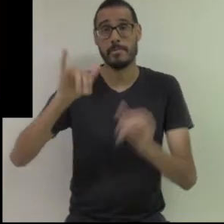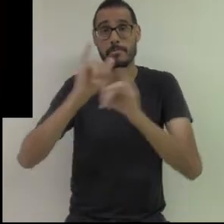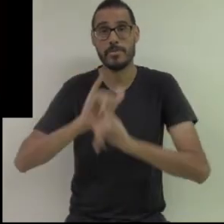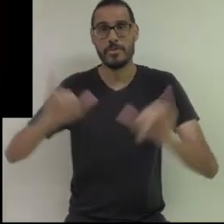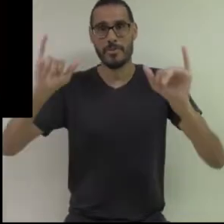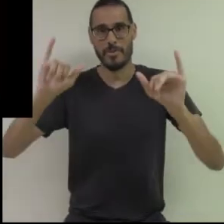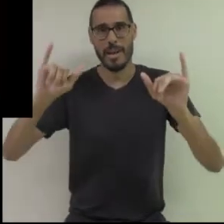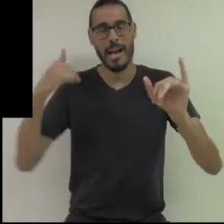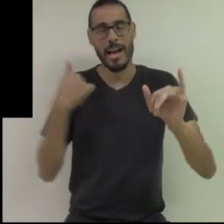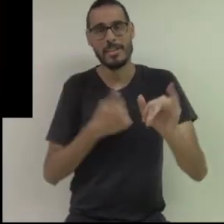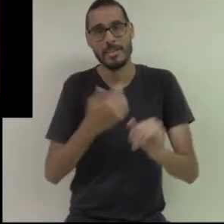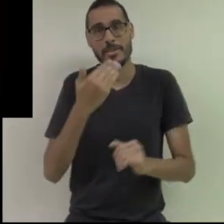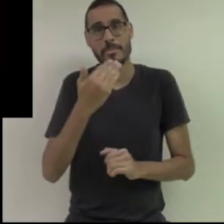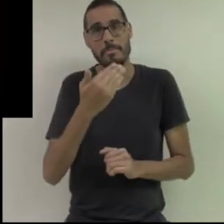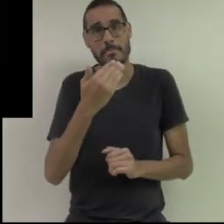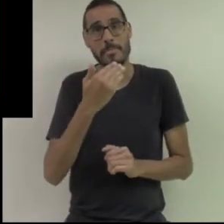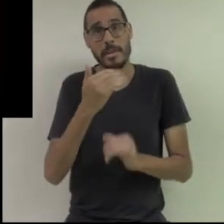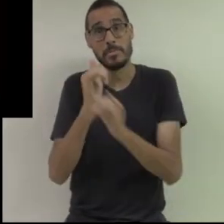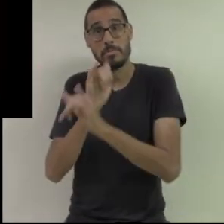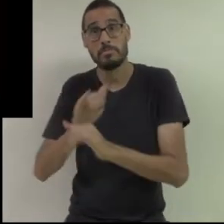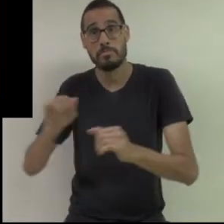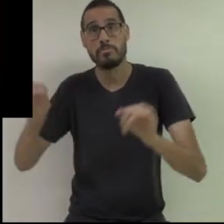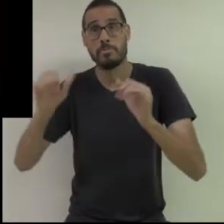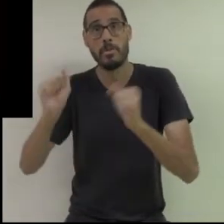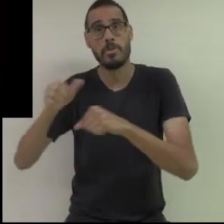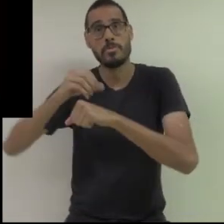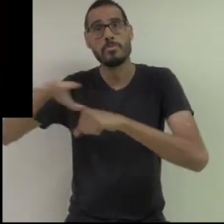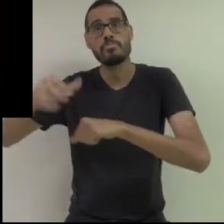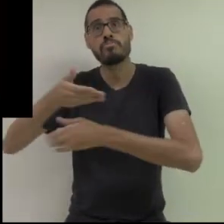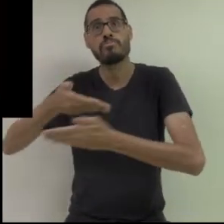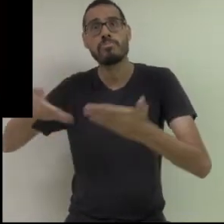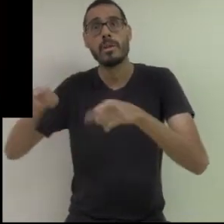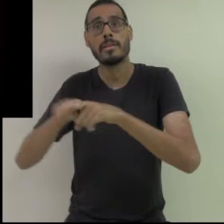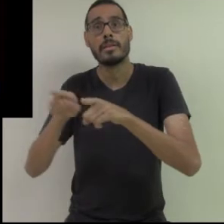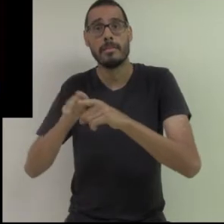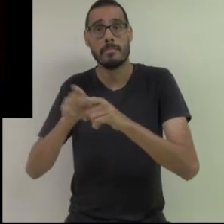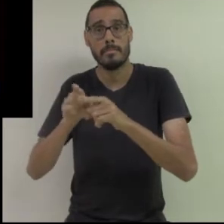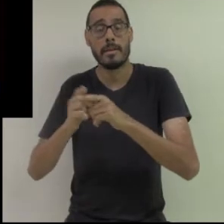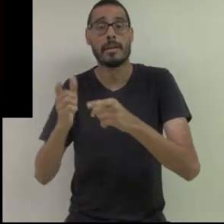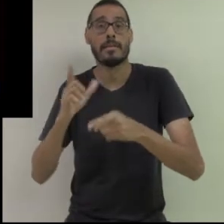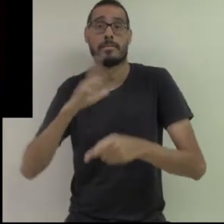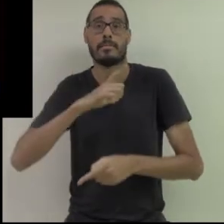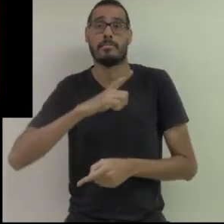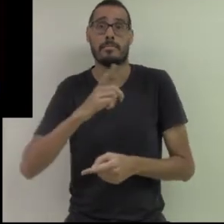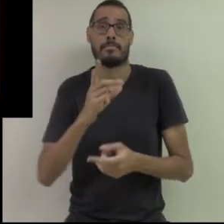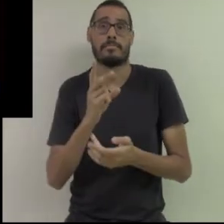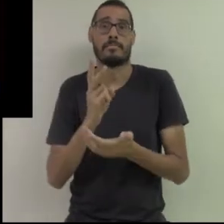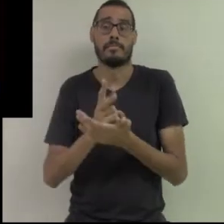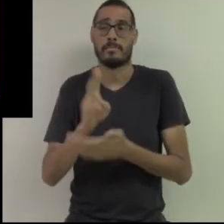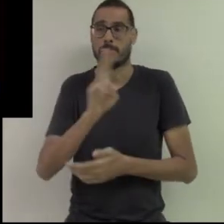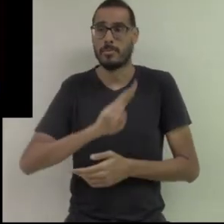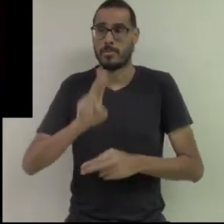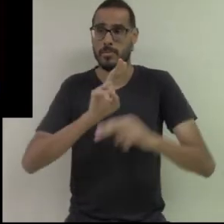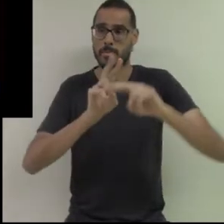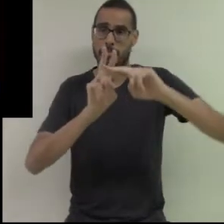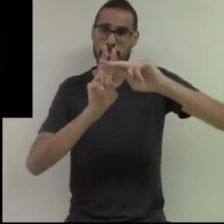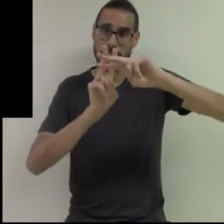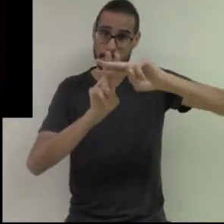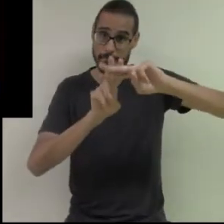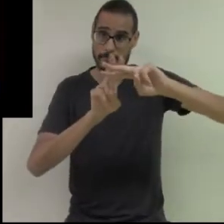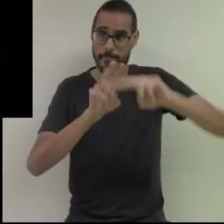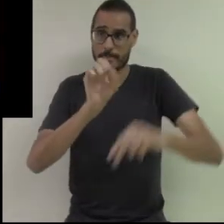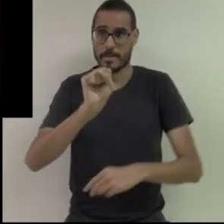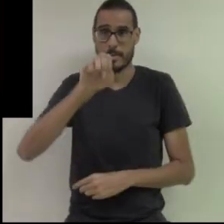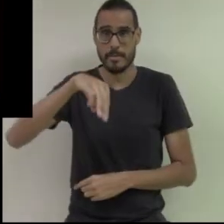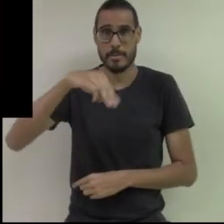evento, pedimos que compartilhe e marque nosso Insta, SEMPSE UFSCar, e utilize a hashtag SEMPSE2020. Vamos